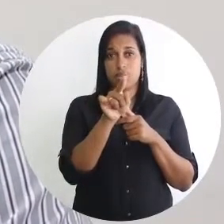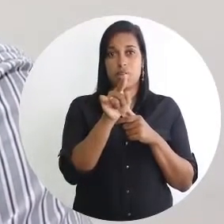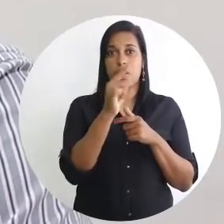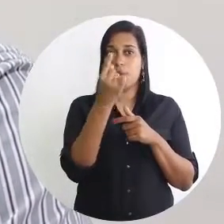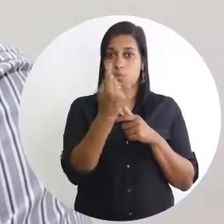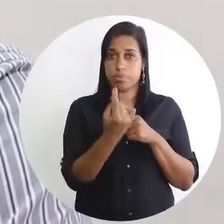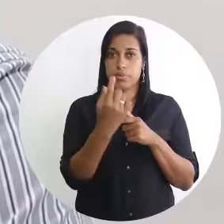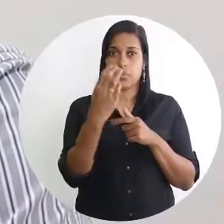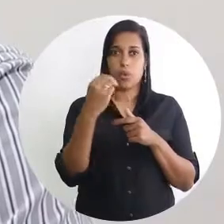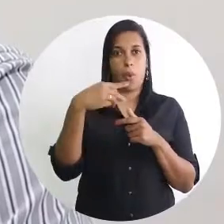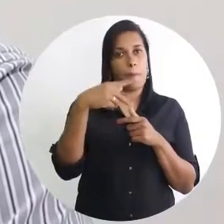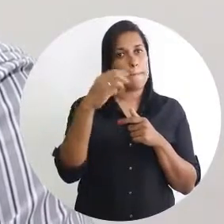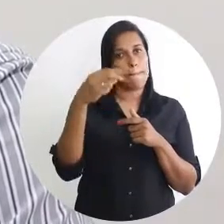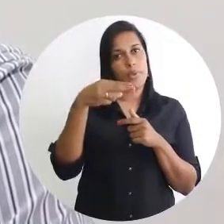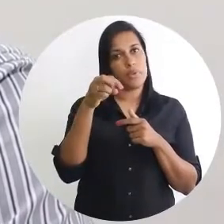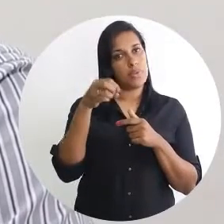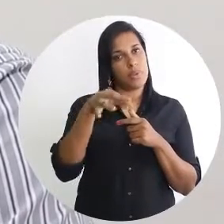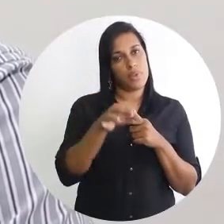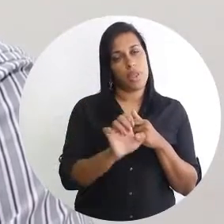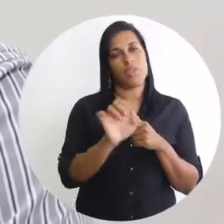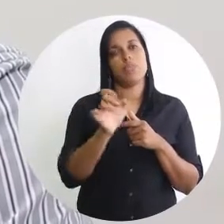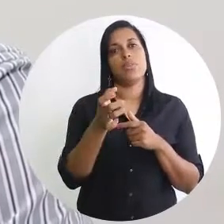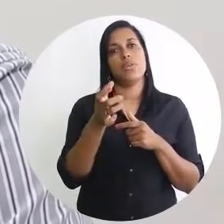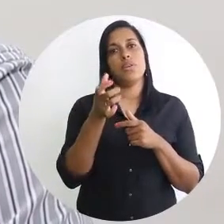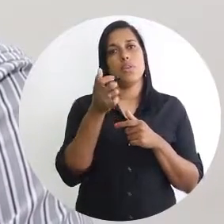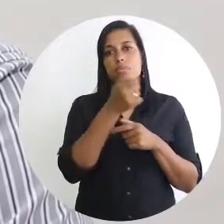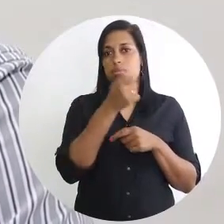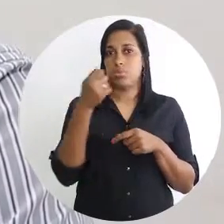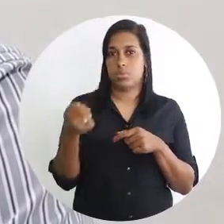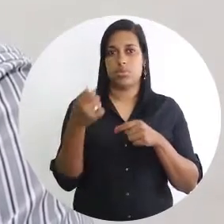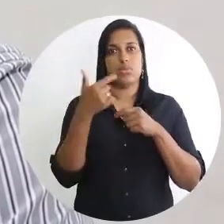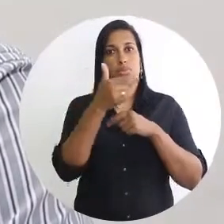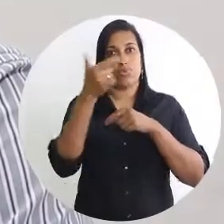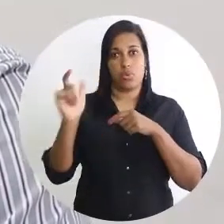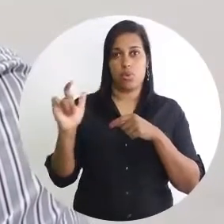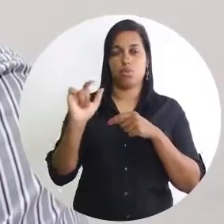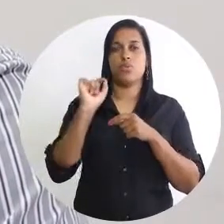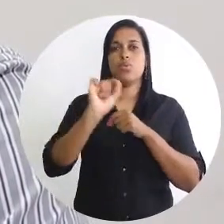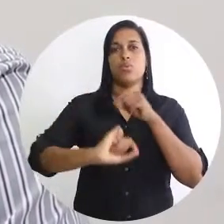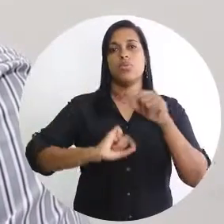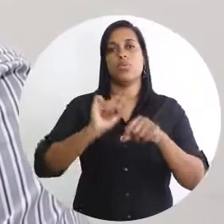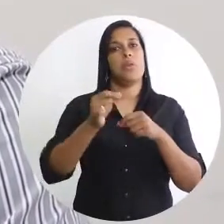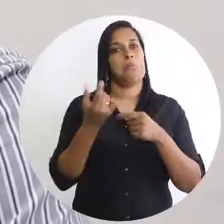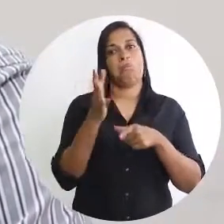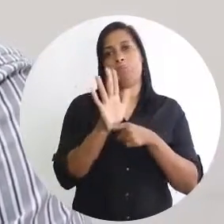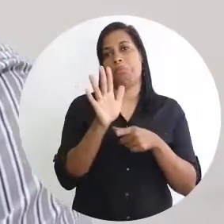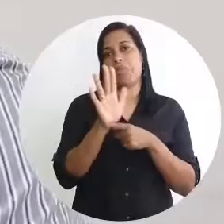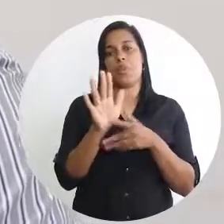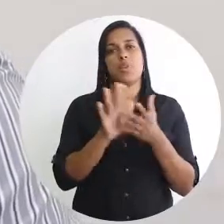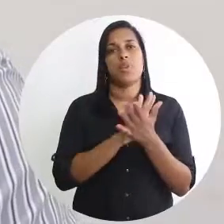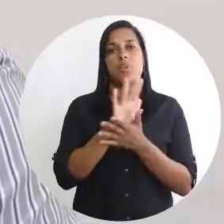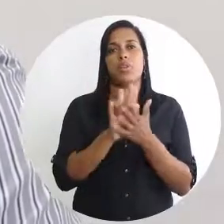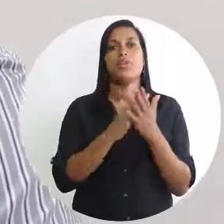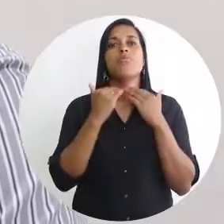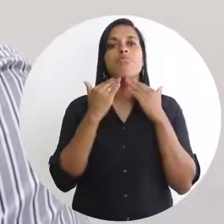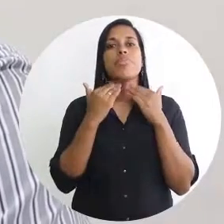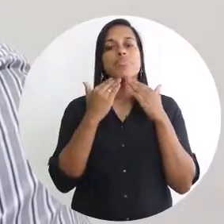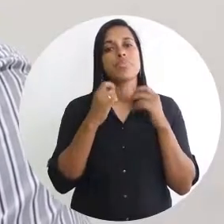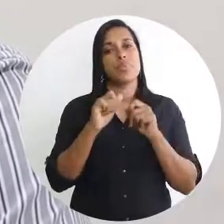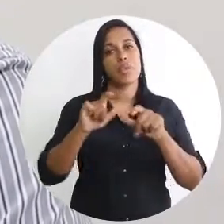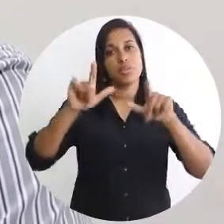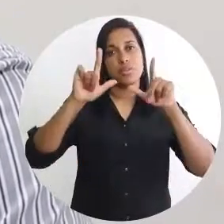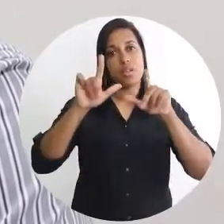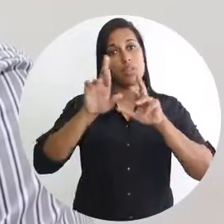um componente com a posição x e y num dispositivo, pode ser que em outro dispositivo esse componente nem apareça, porque você sabe que o tamanho das telas